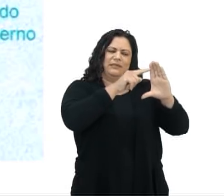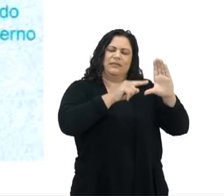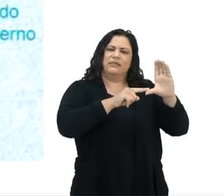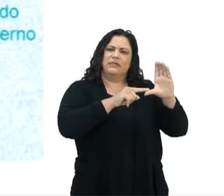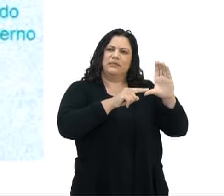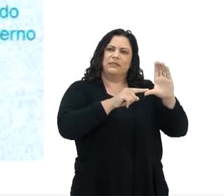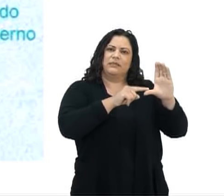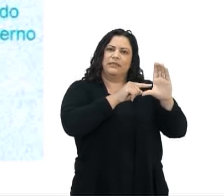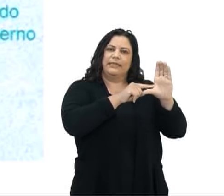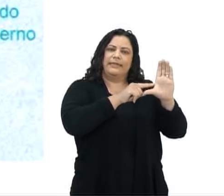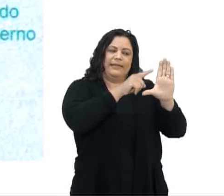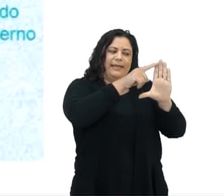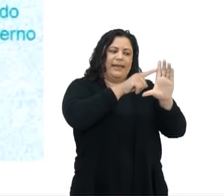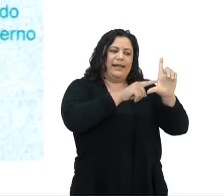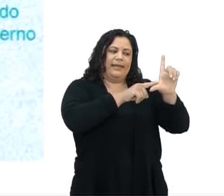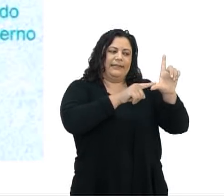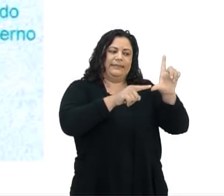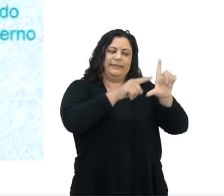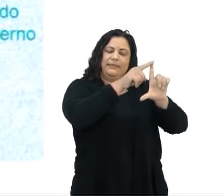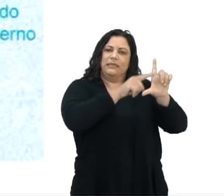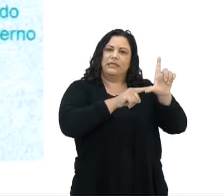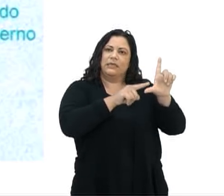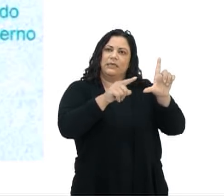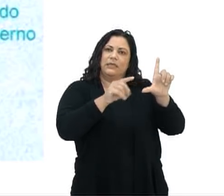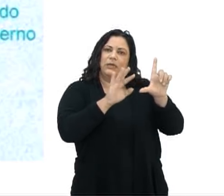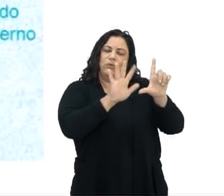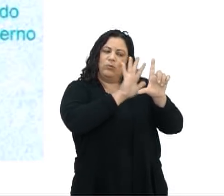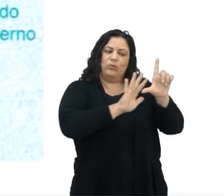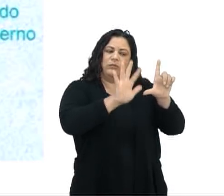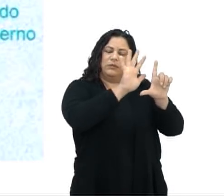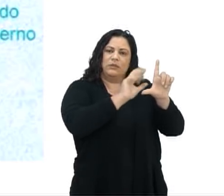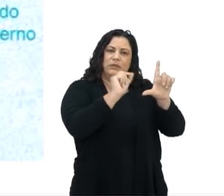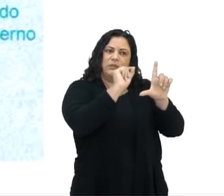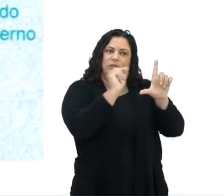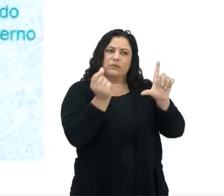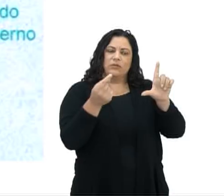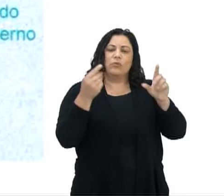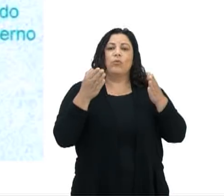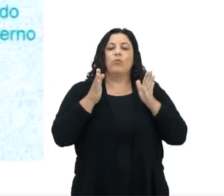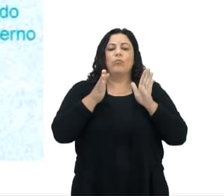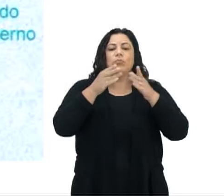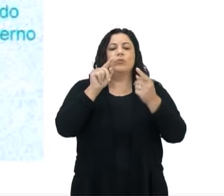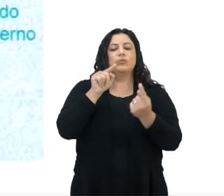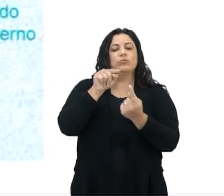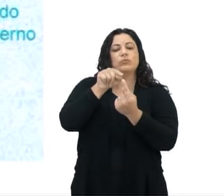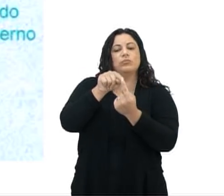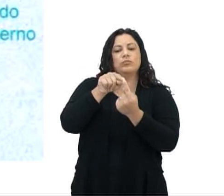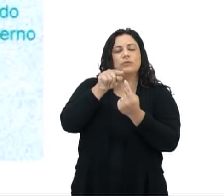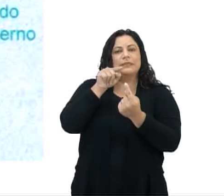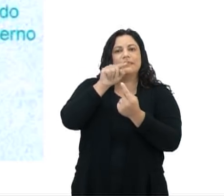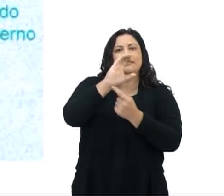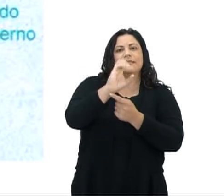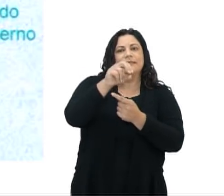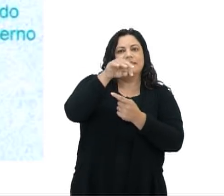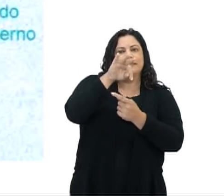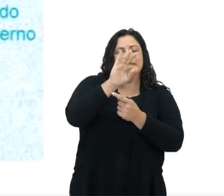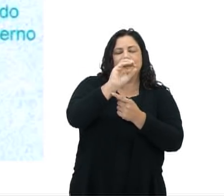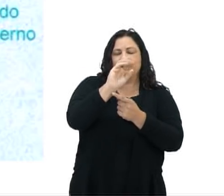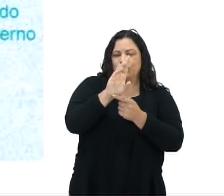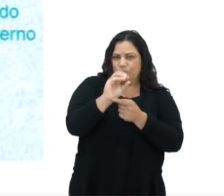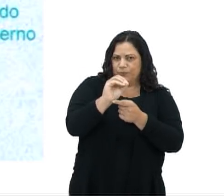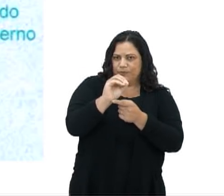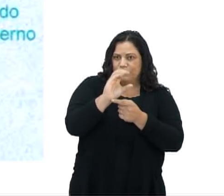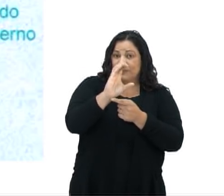do polígono, ok? O ponto aqui no meio é chamado de centro do polígono. As medidas